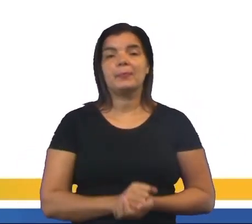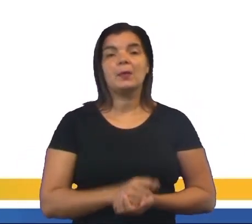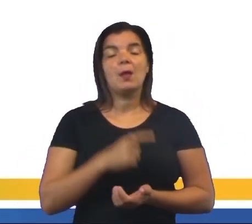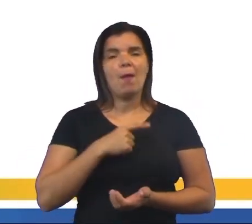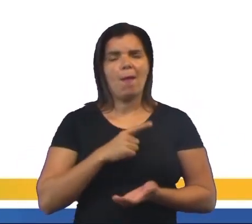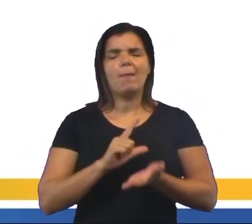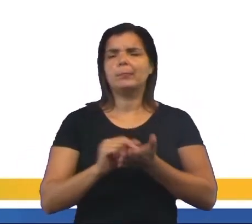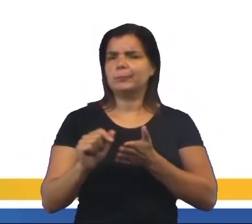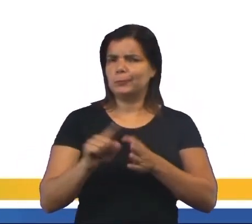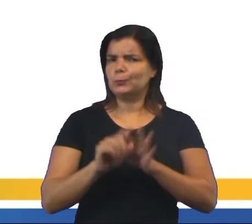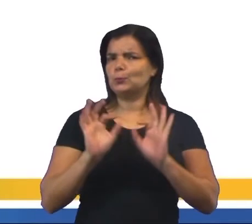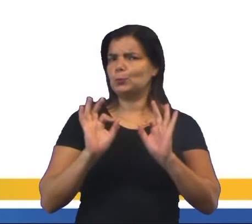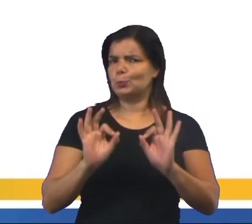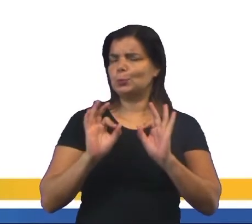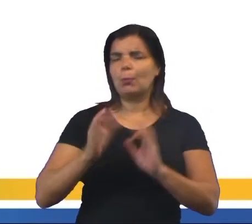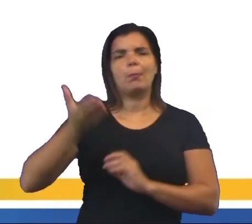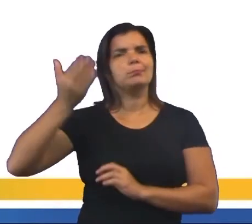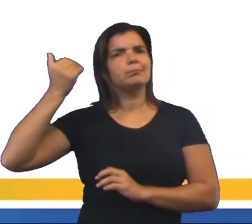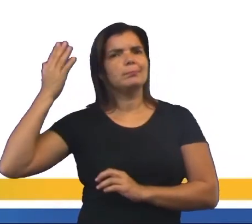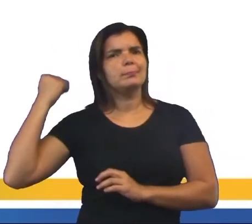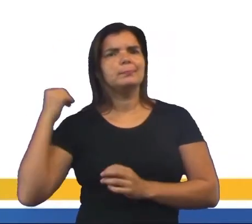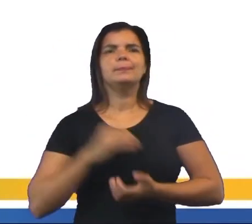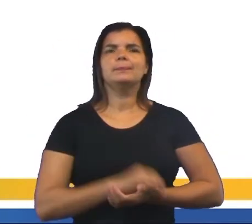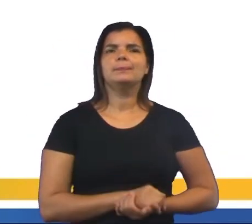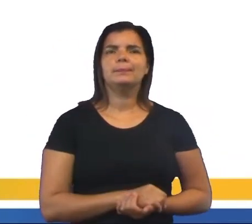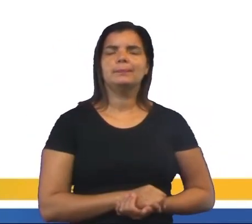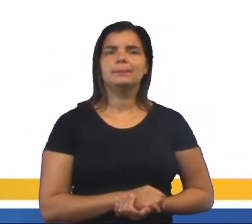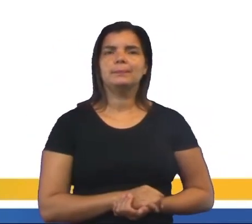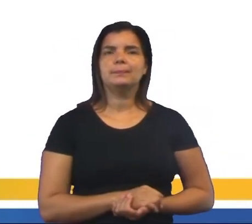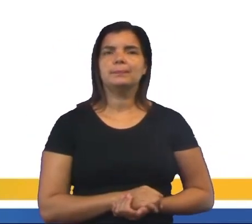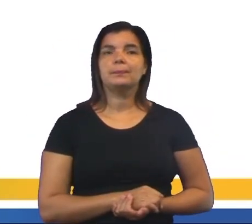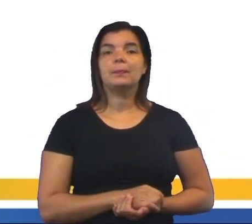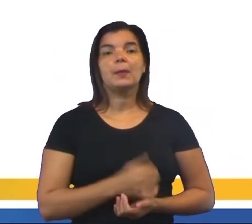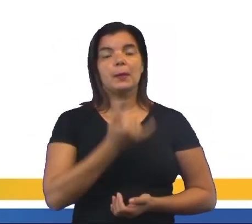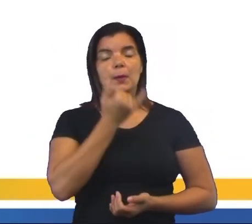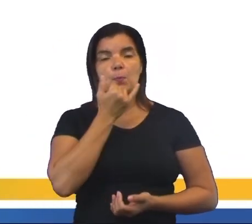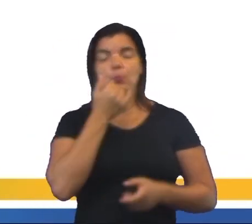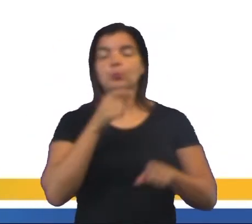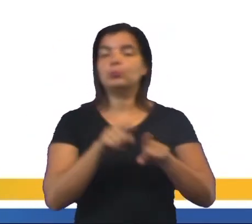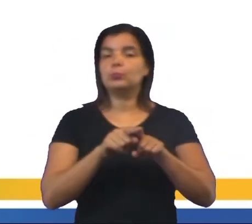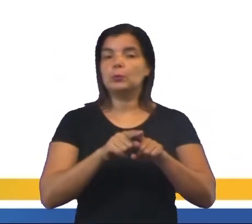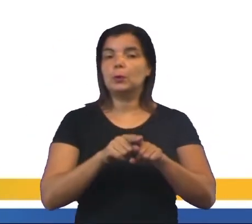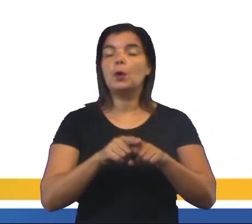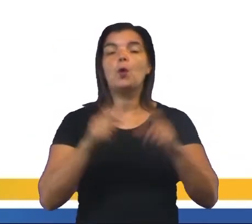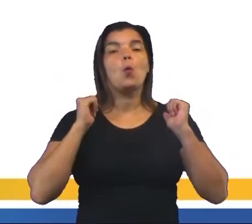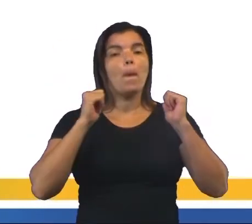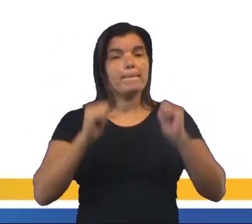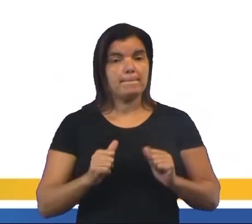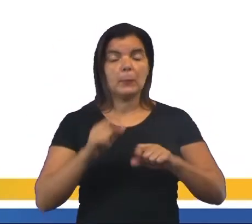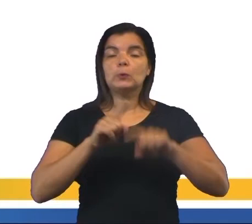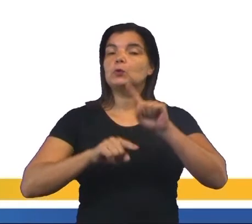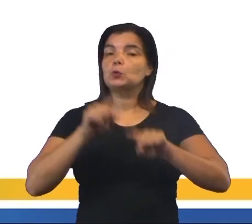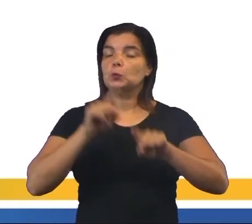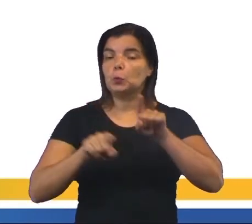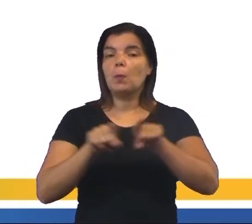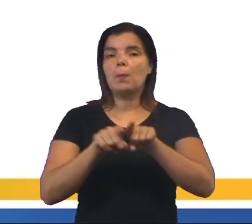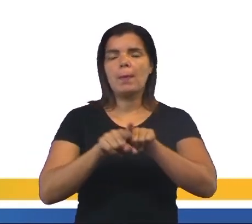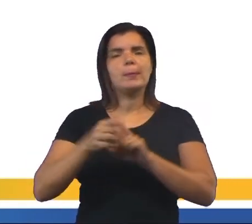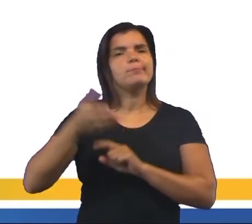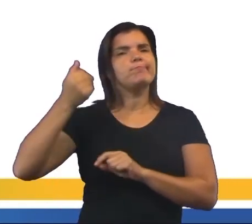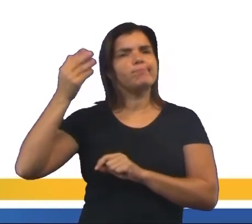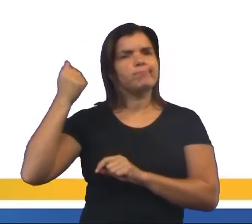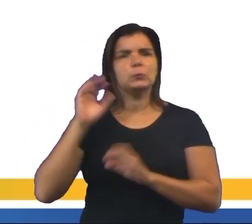de luxo naquela época. Perdão. Peguei meu material sem a mochila, pois esta era artigo de luxo